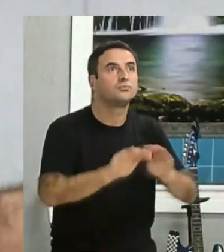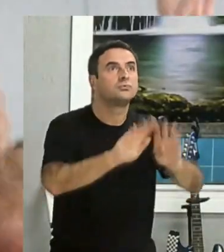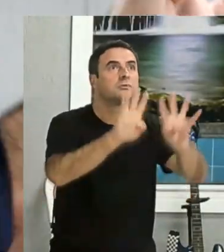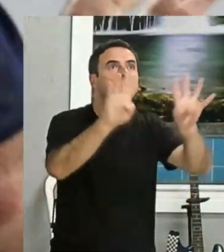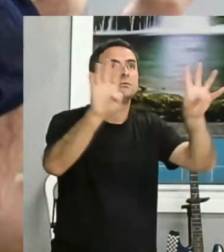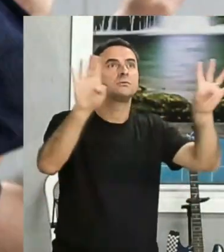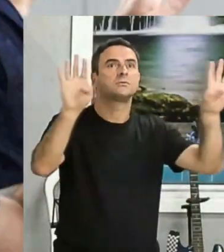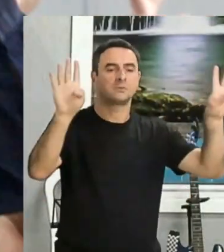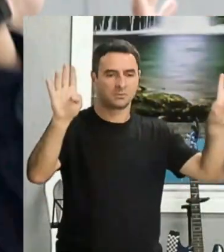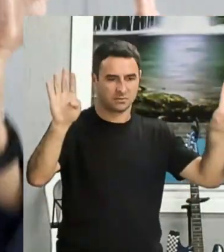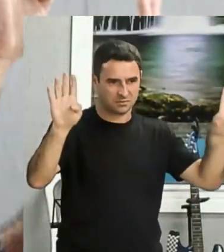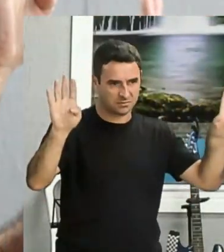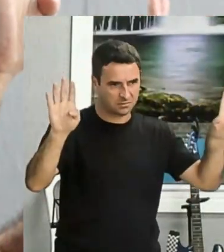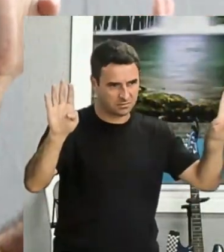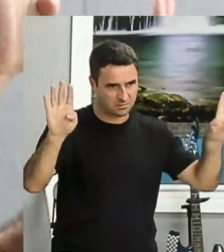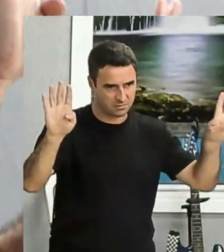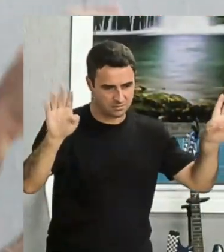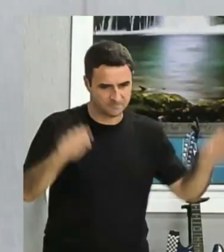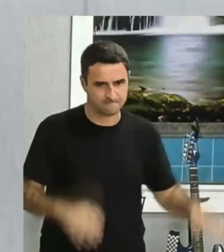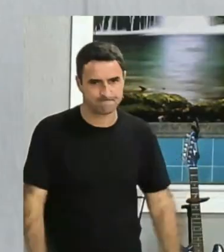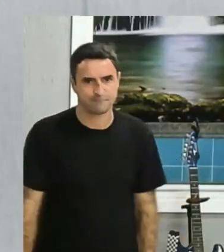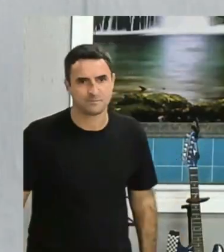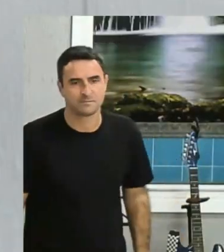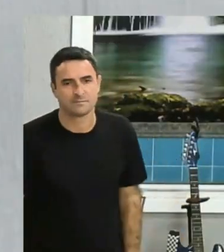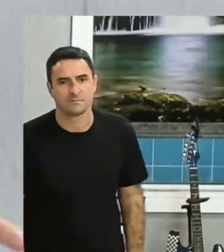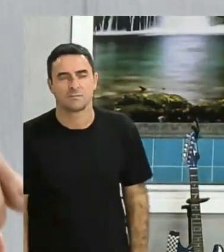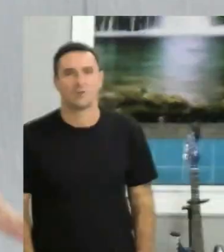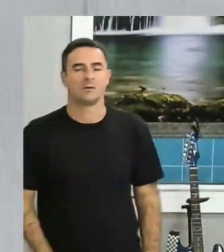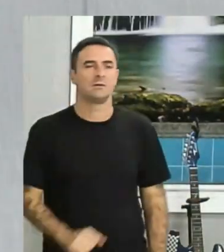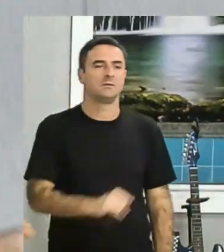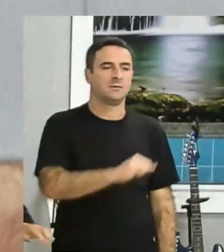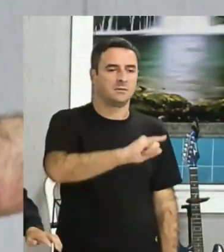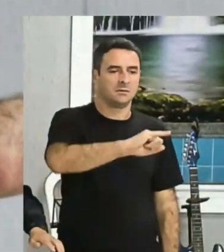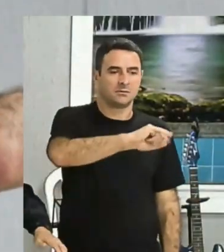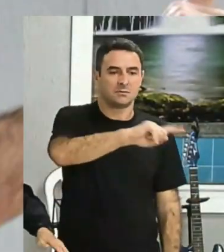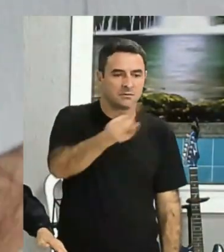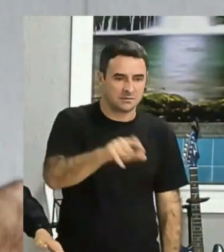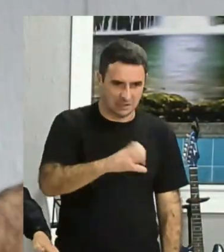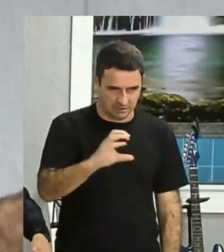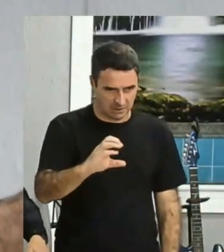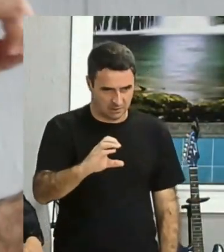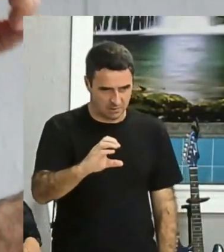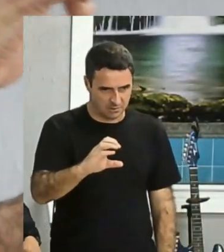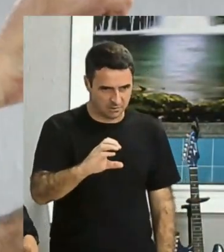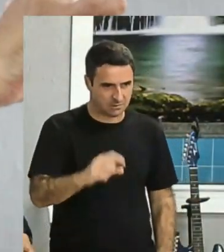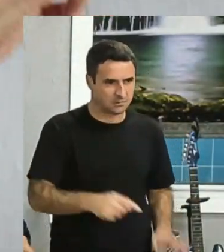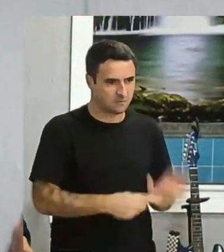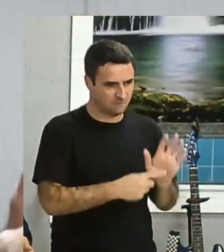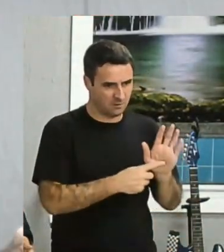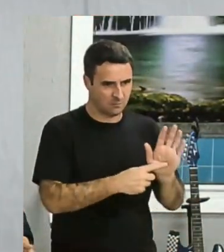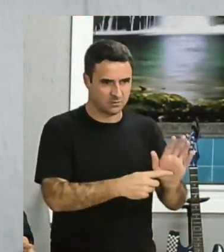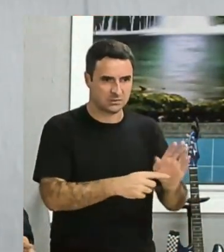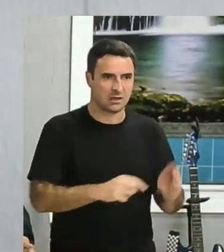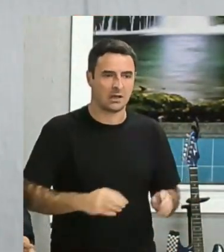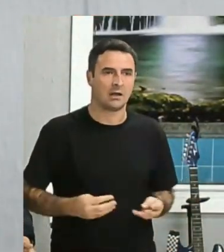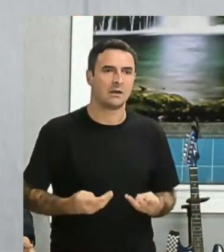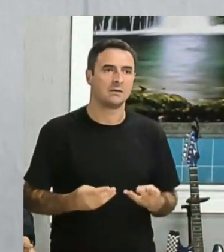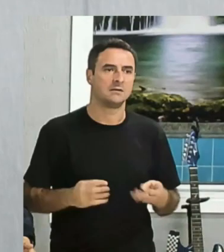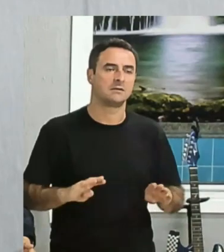no trecho, na parte apocalíptica de Zacarias, vai falar desse candelabro.